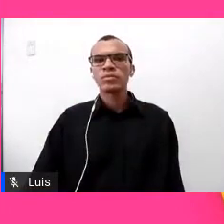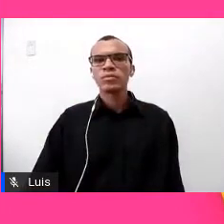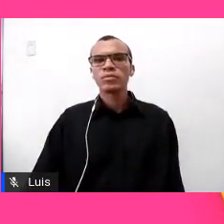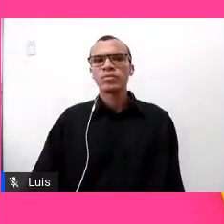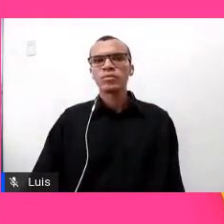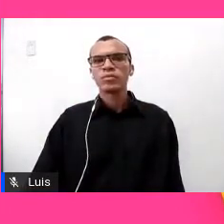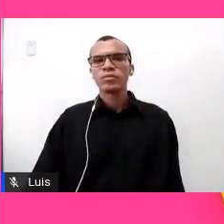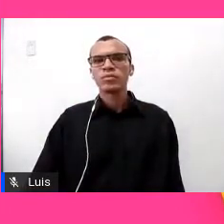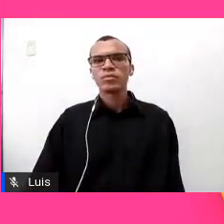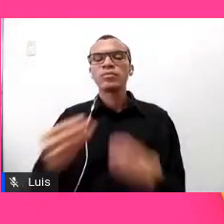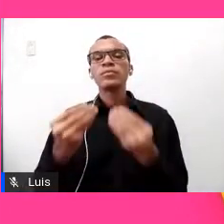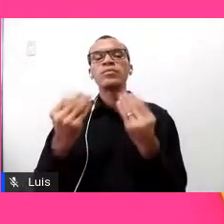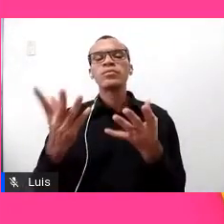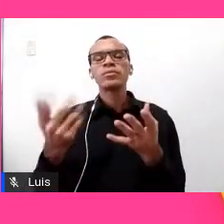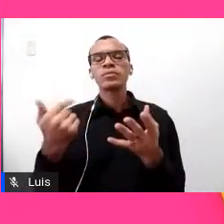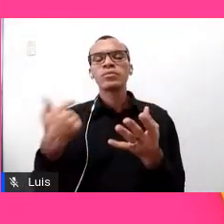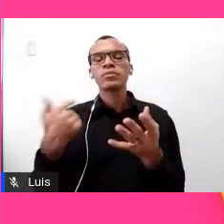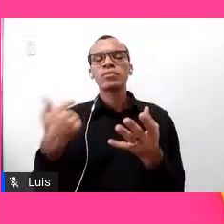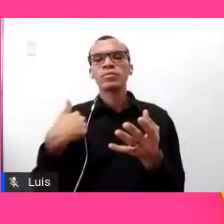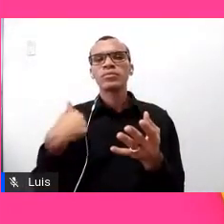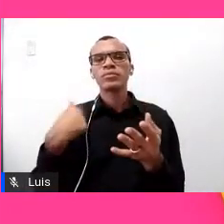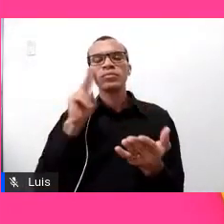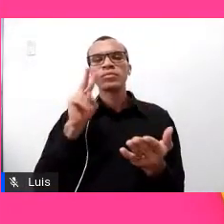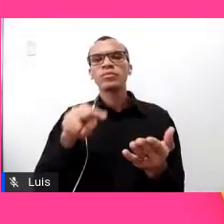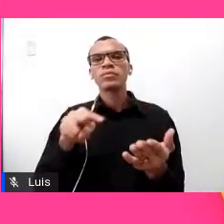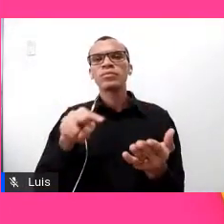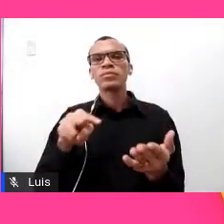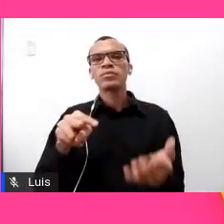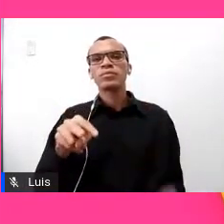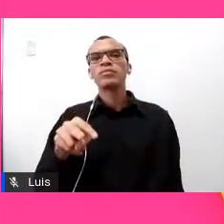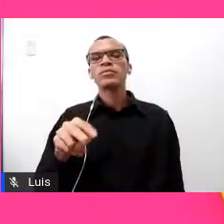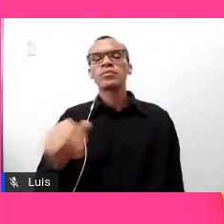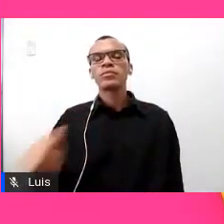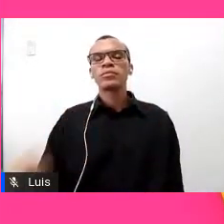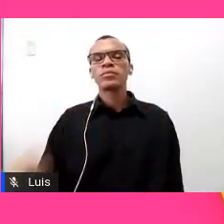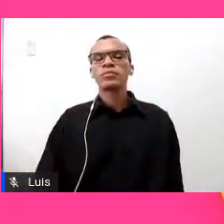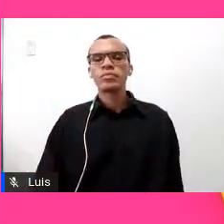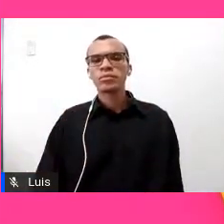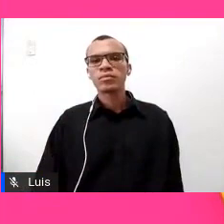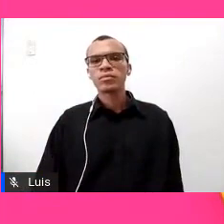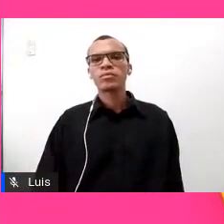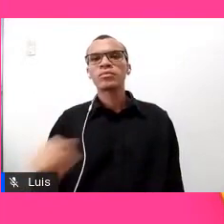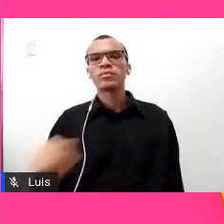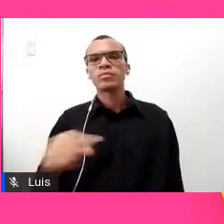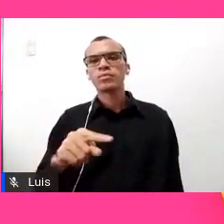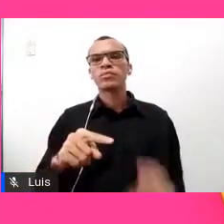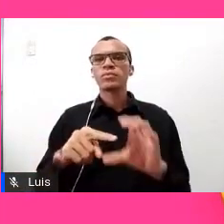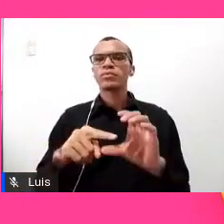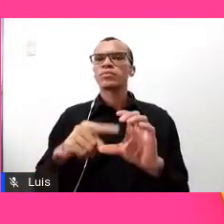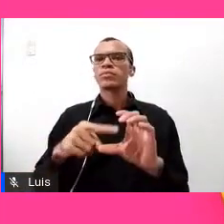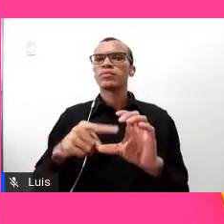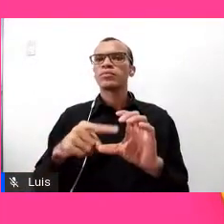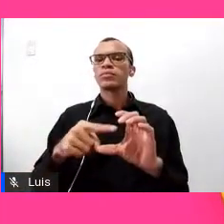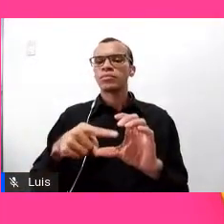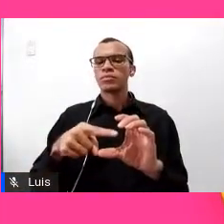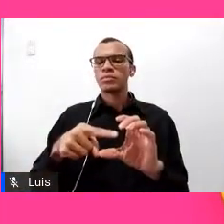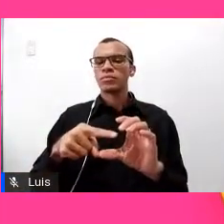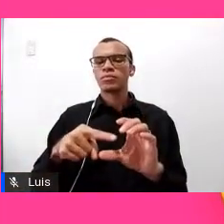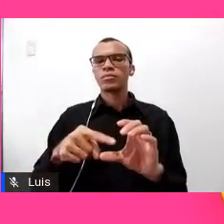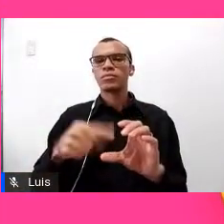eu possa visualizar que esse motor está girando.